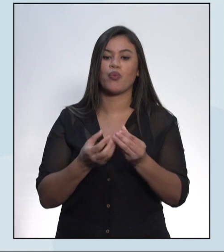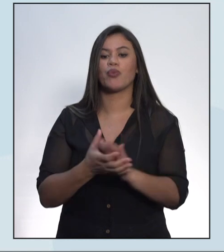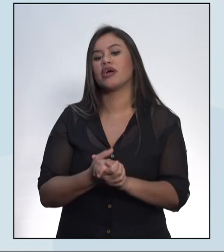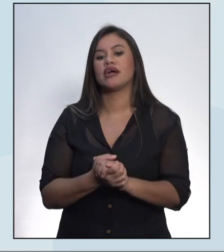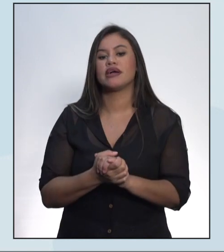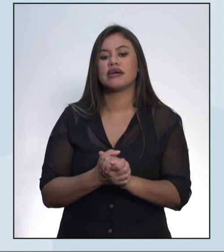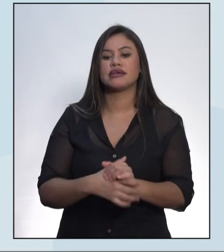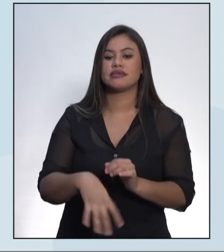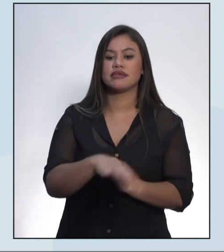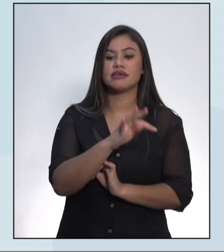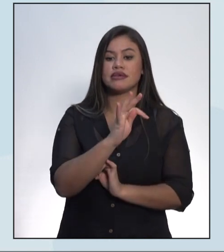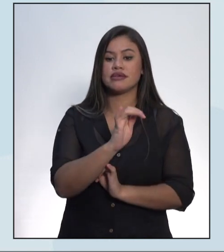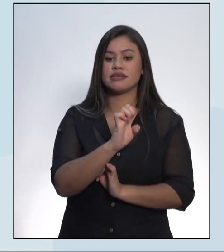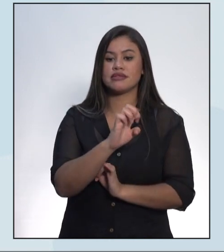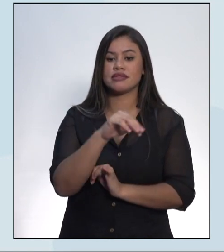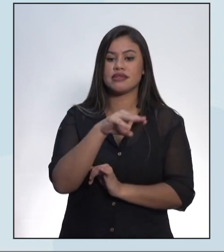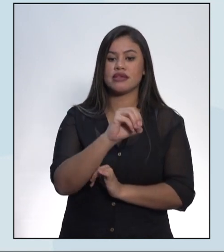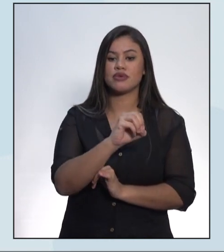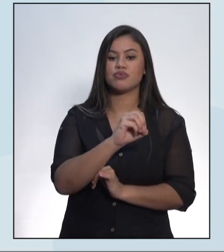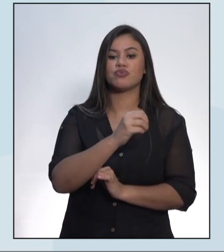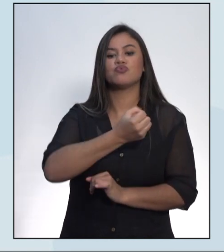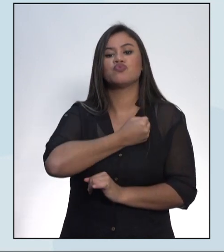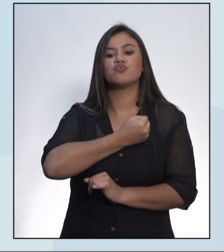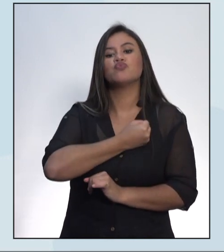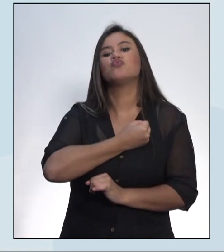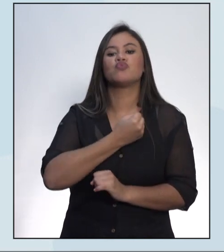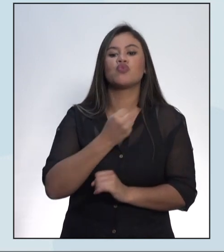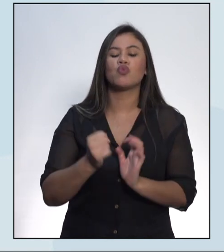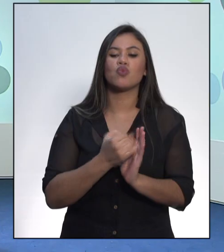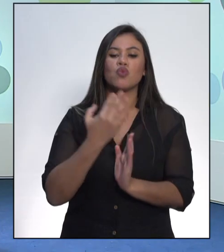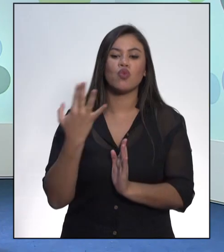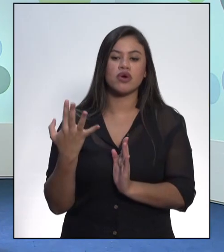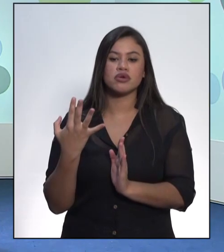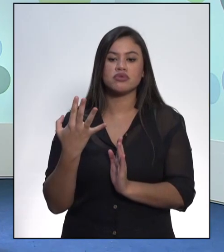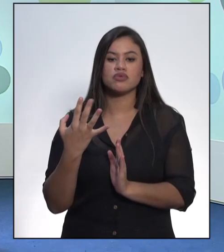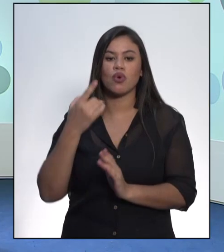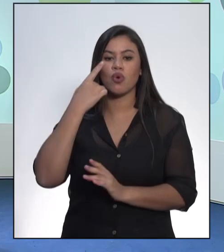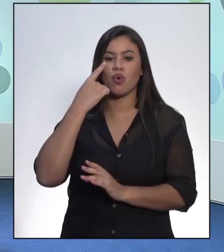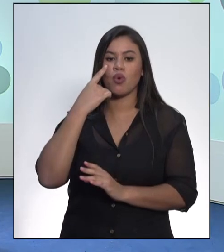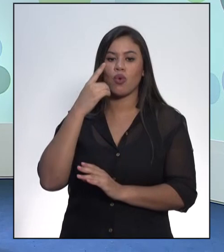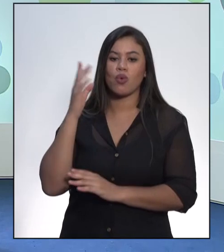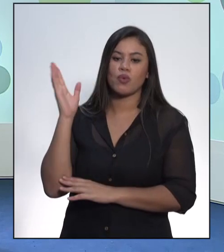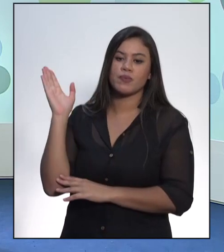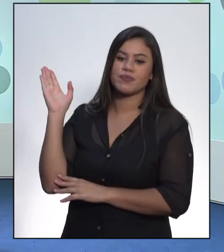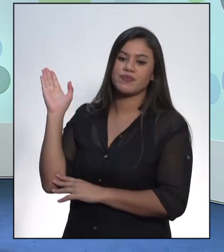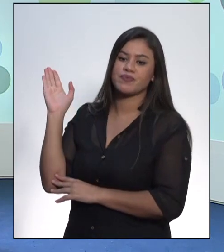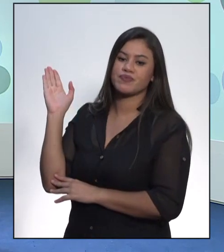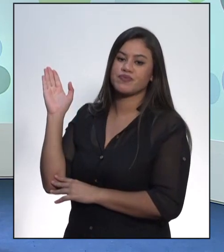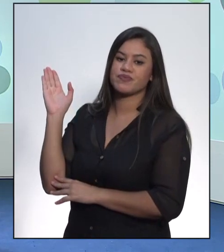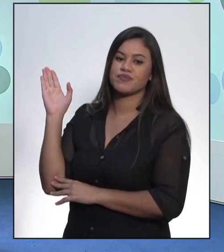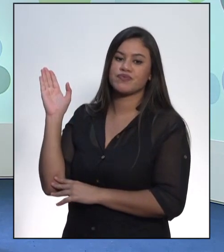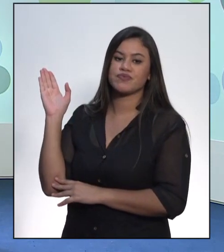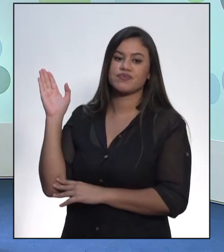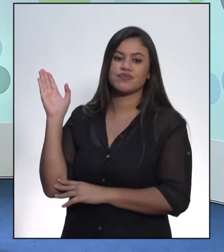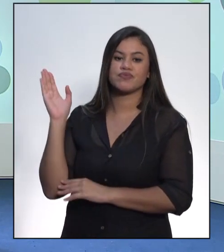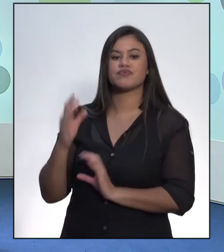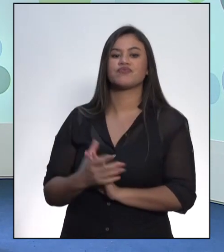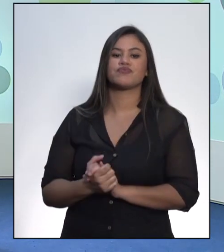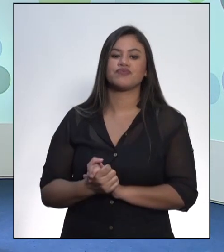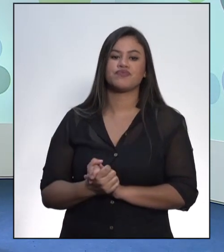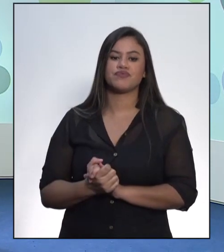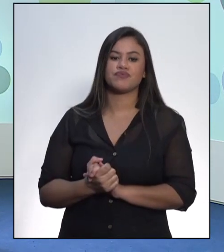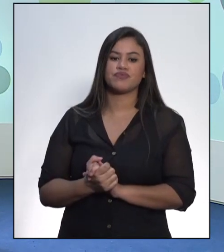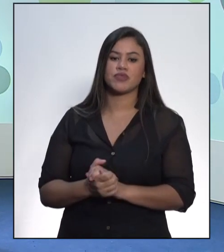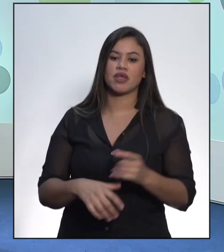Quantos termos eu tenho entre eles? Olha aqui comigo, né? Se eu olhar na seguinte posição, eu estou somando